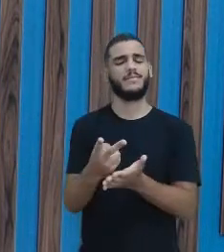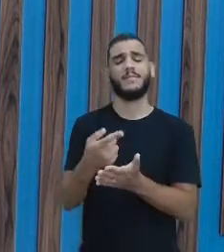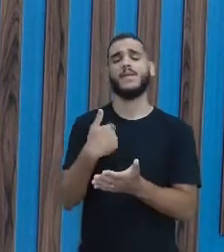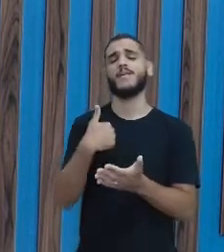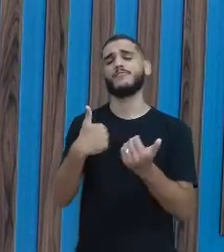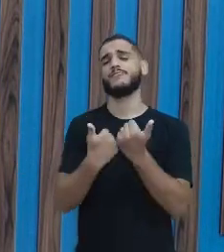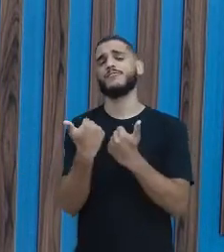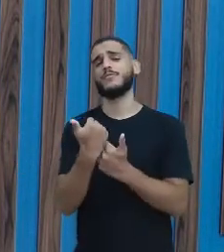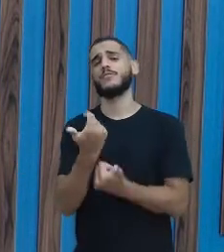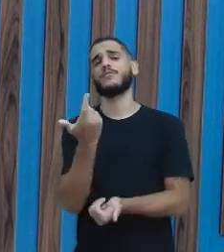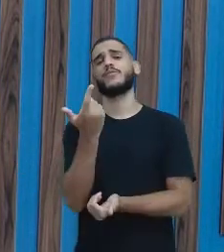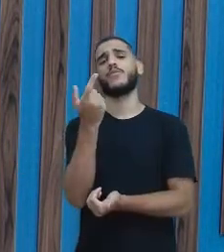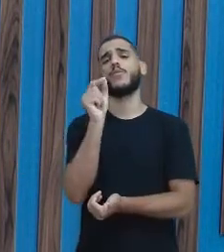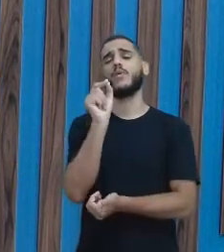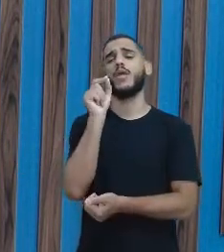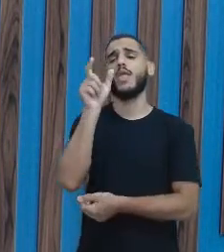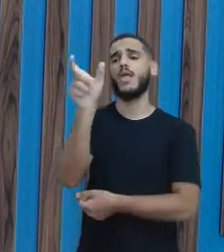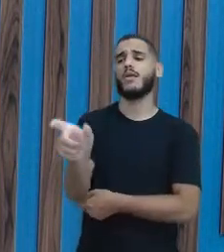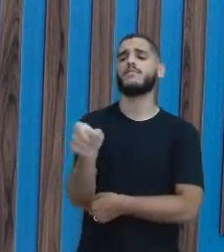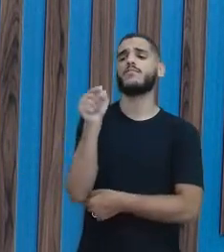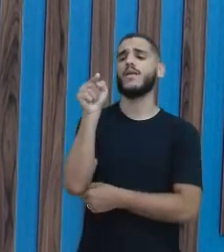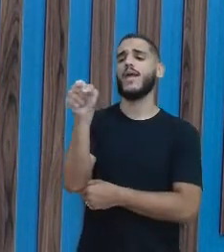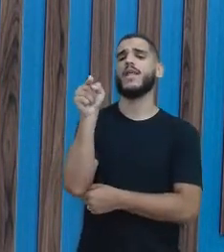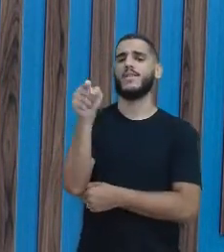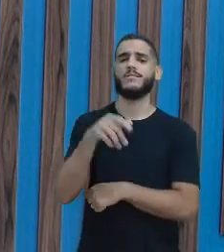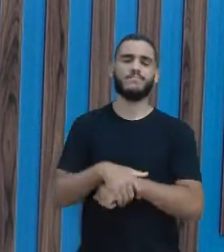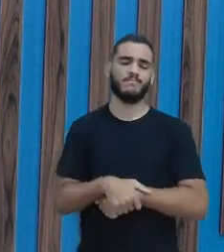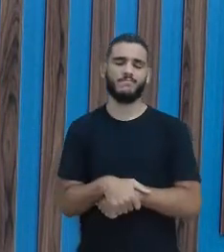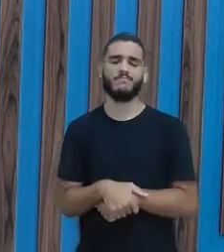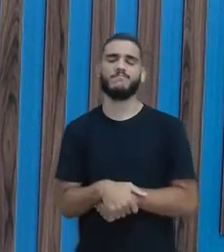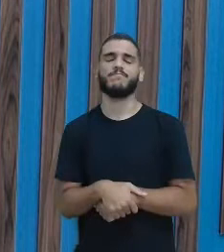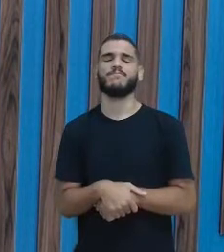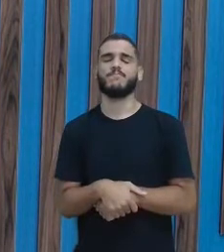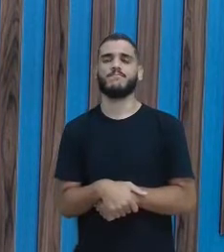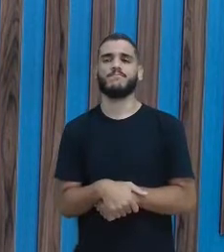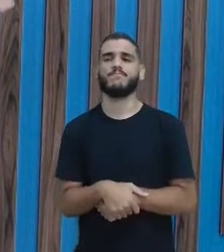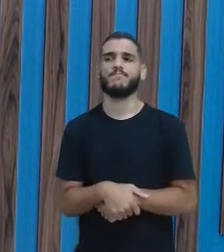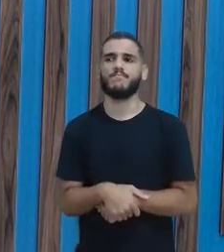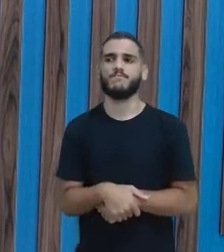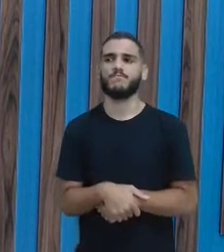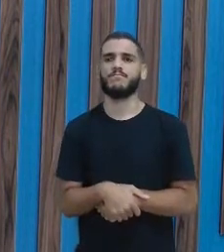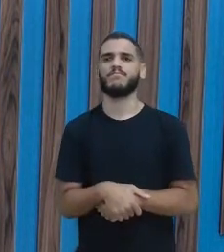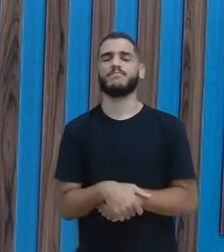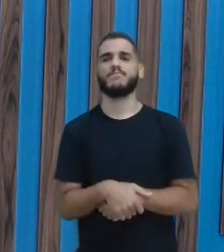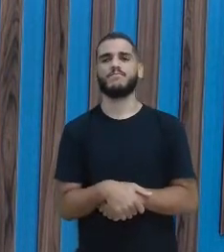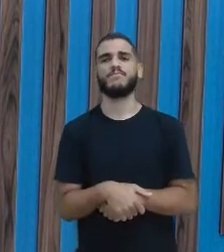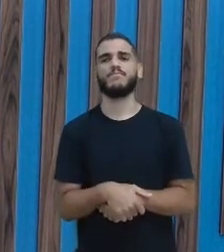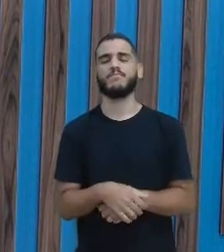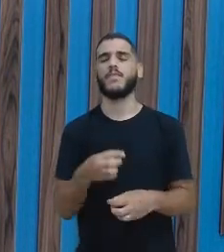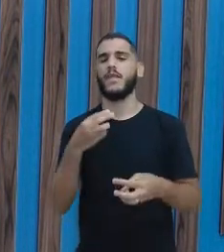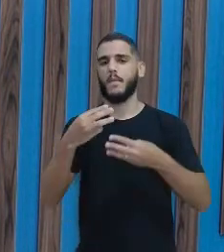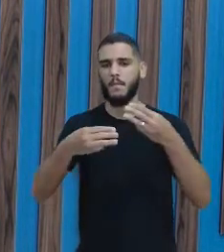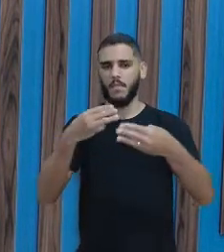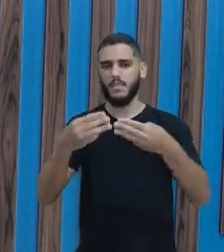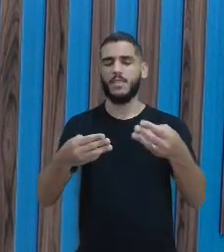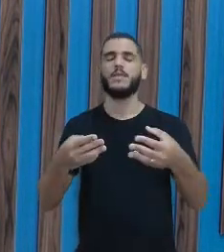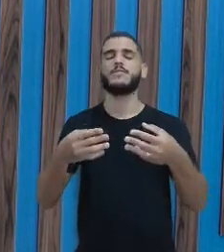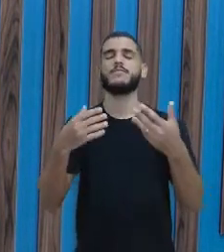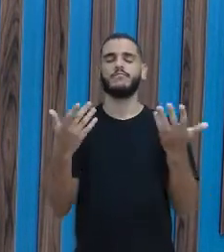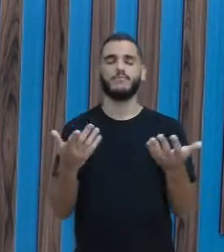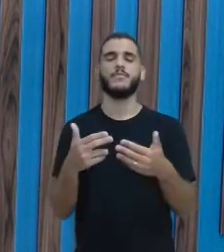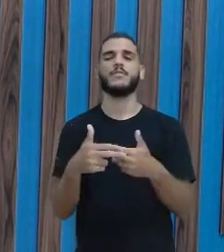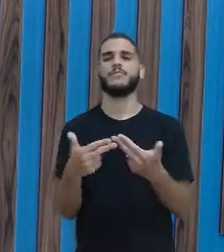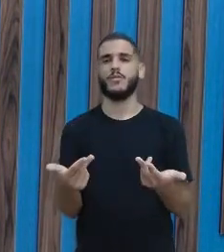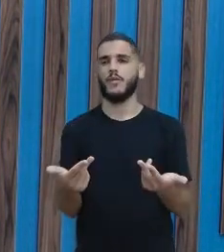troco e coloco o ela, substituo pelo pronome. Ela foi ministra dos recursos